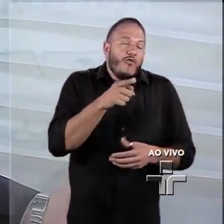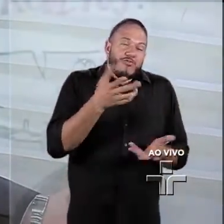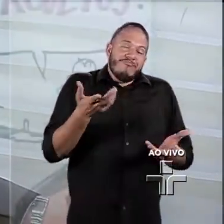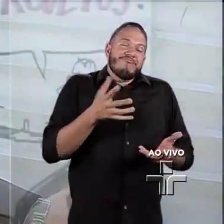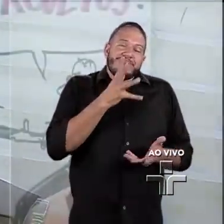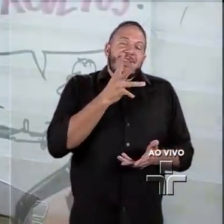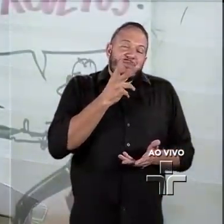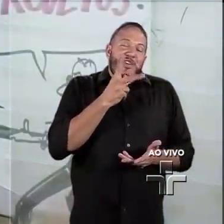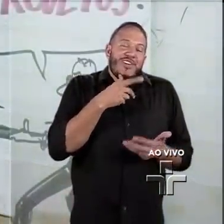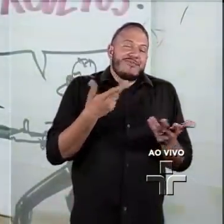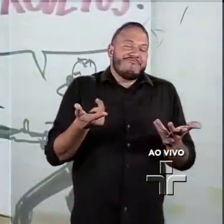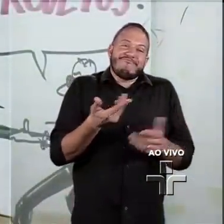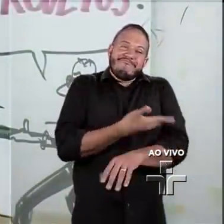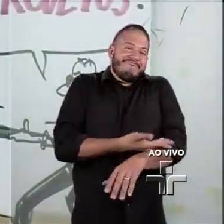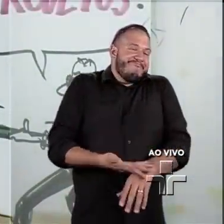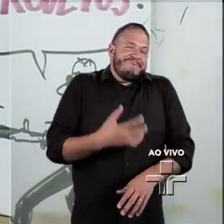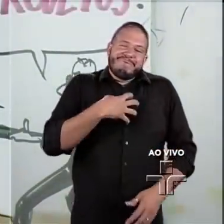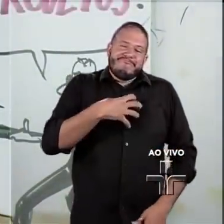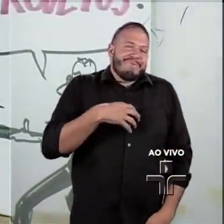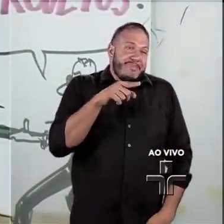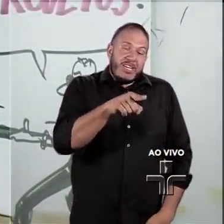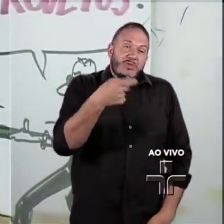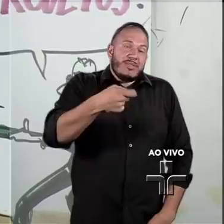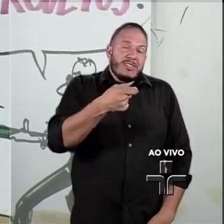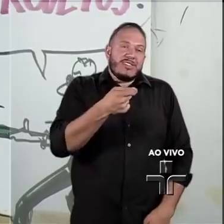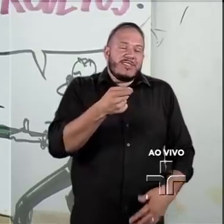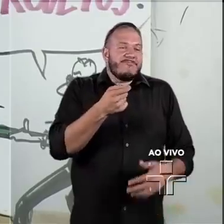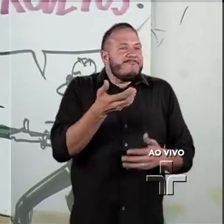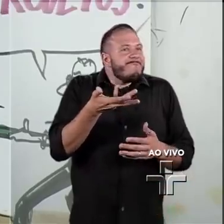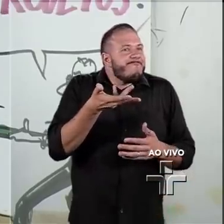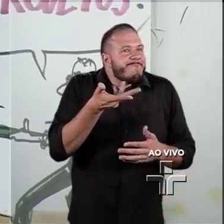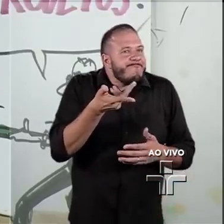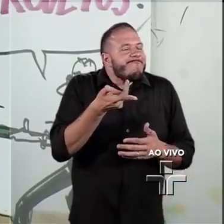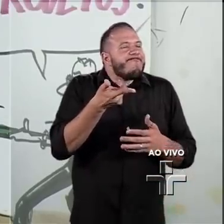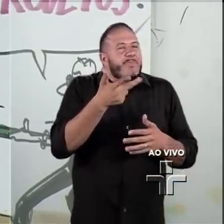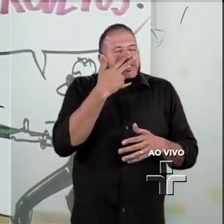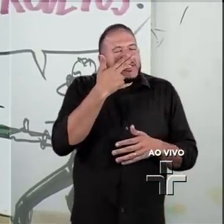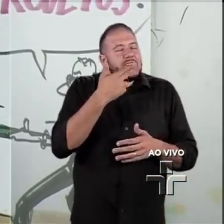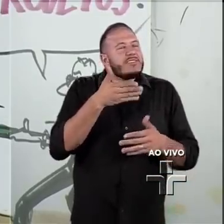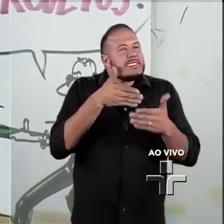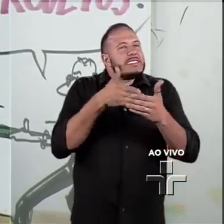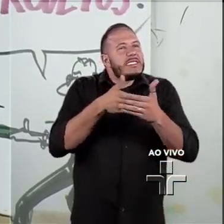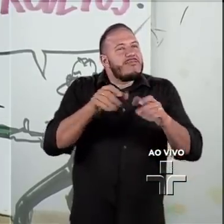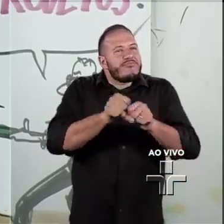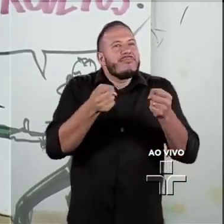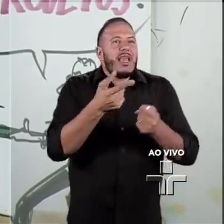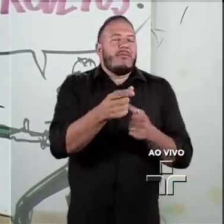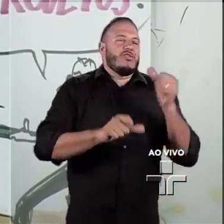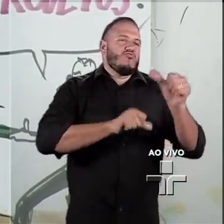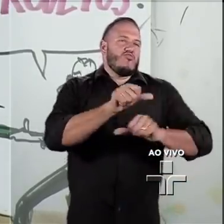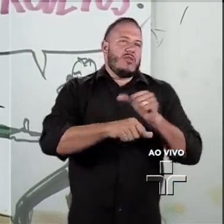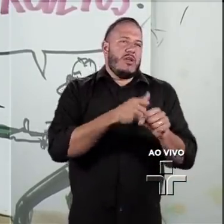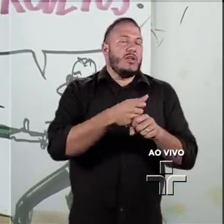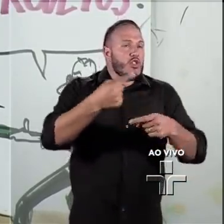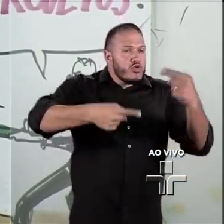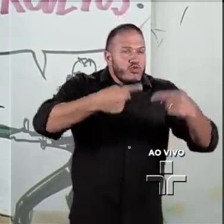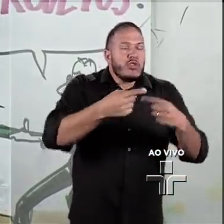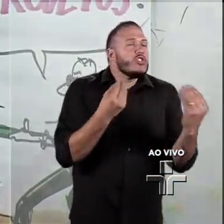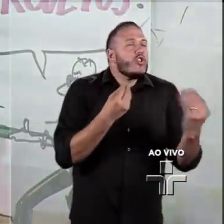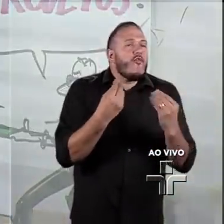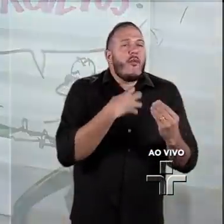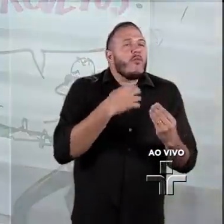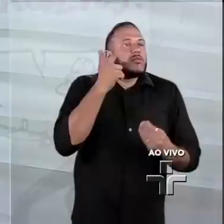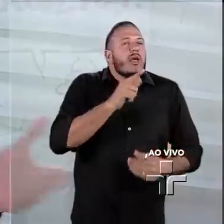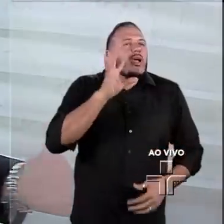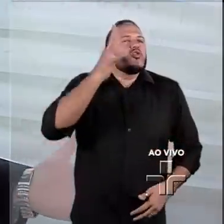inovação. E é isso aí, precisa vencer. Né? Precisamos quebrar a resistência, precisamos discutir de que forma a gente consegue resolver essa